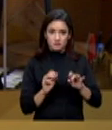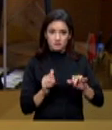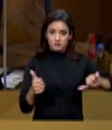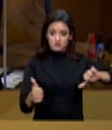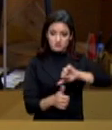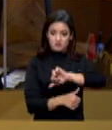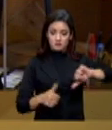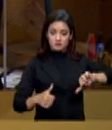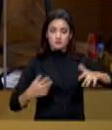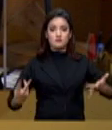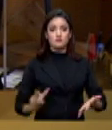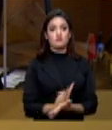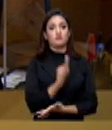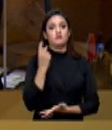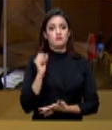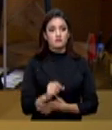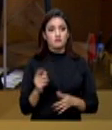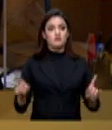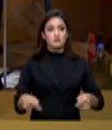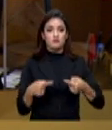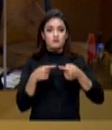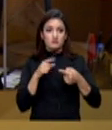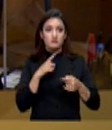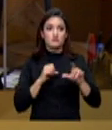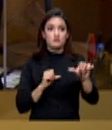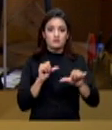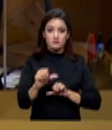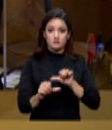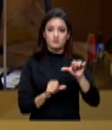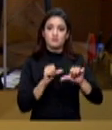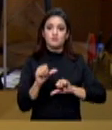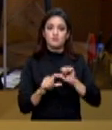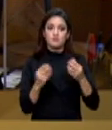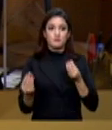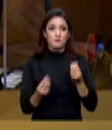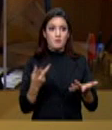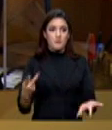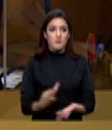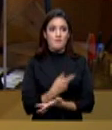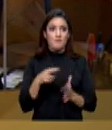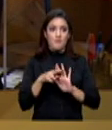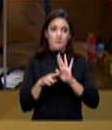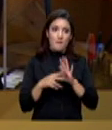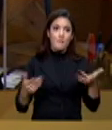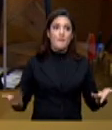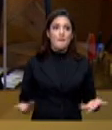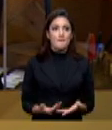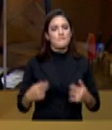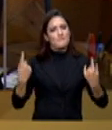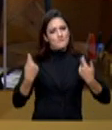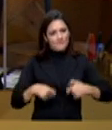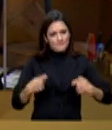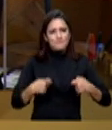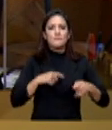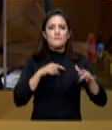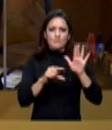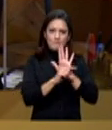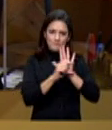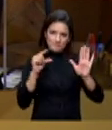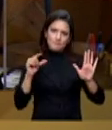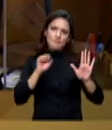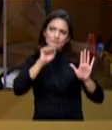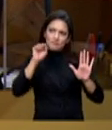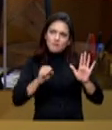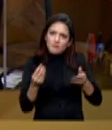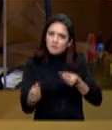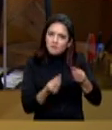que se revela adequada para marcar a mudança do desenho regulatório era preciso que houvesse uma cláusula é um